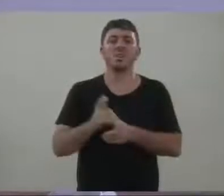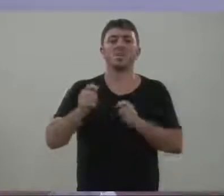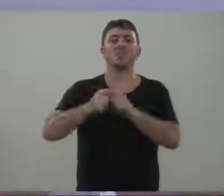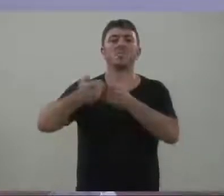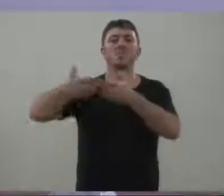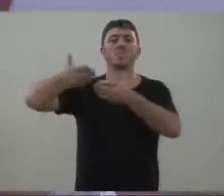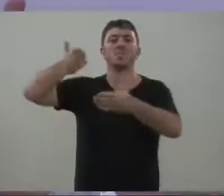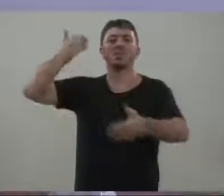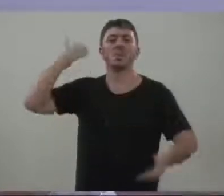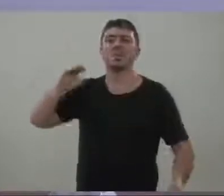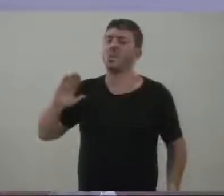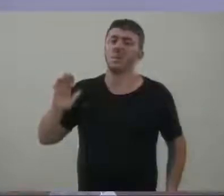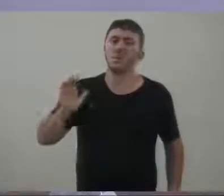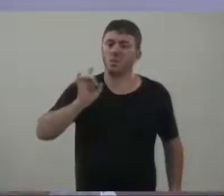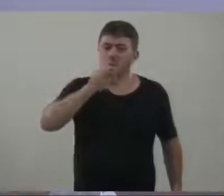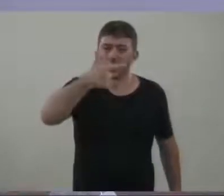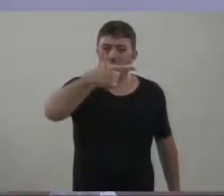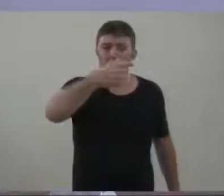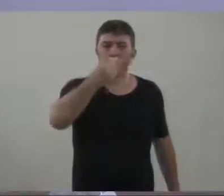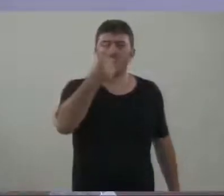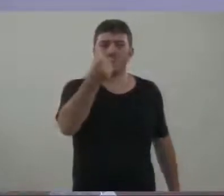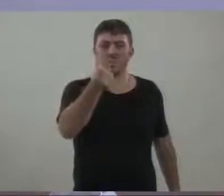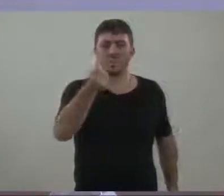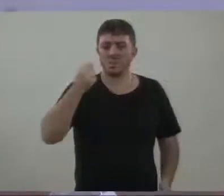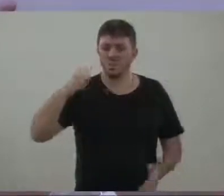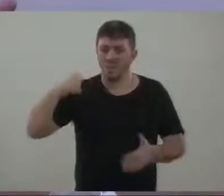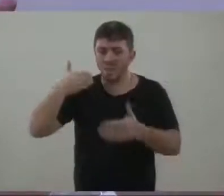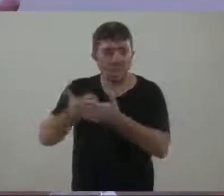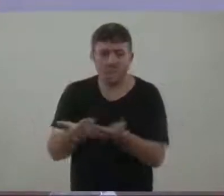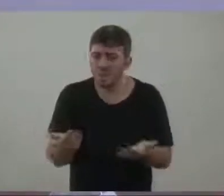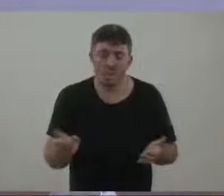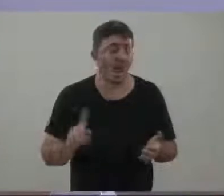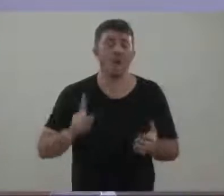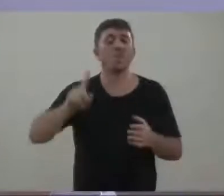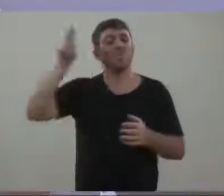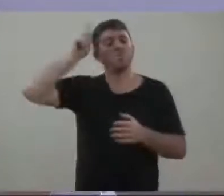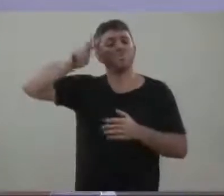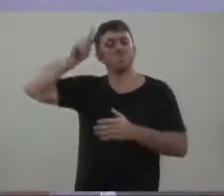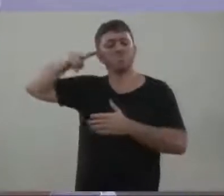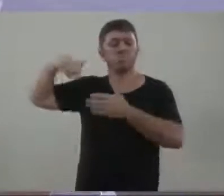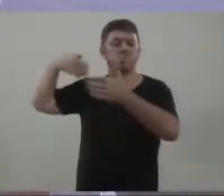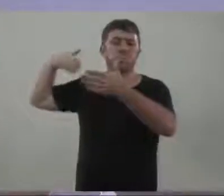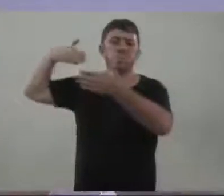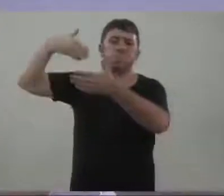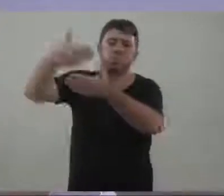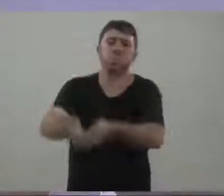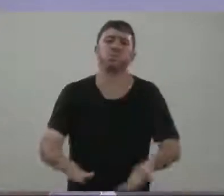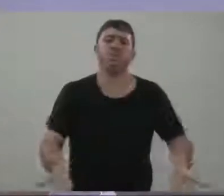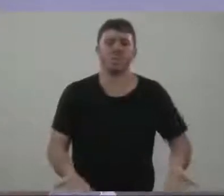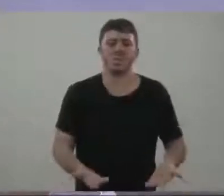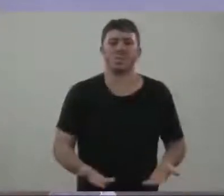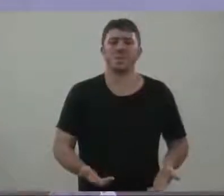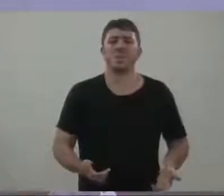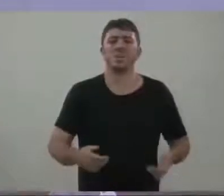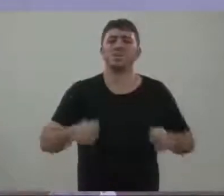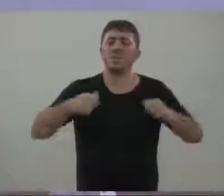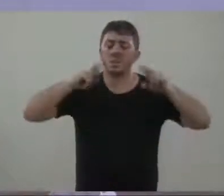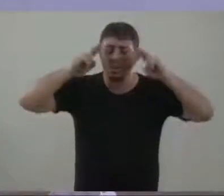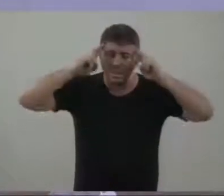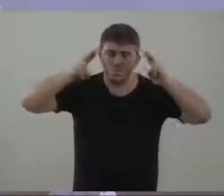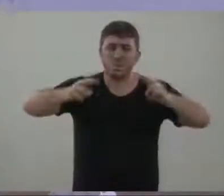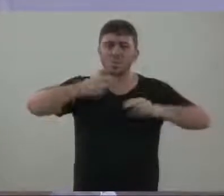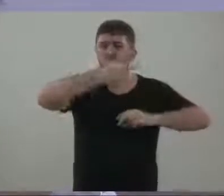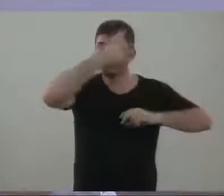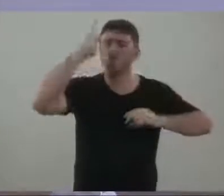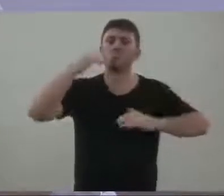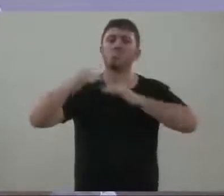Só vale de 2016 em diante? Espera aí. Vamos ter um pouco de respeito para aqueles que construíram a cidade de Vinhedo.